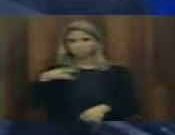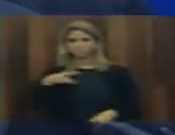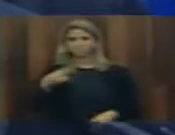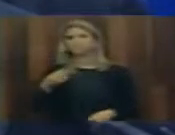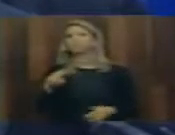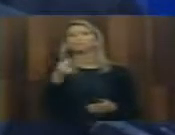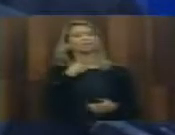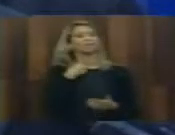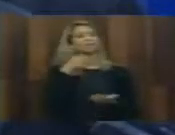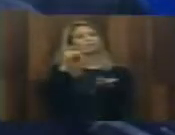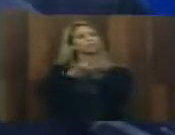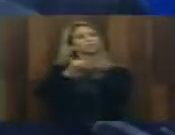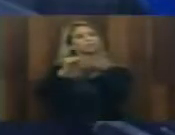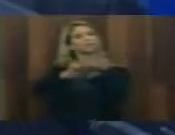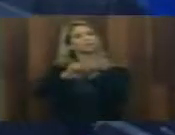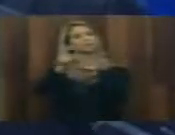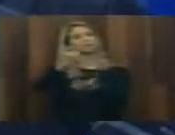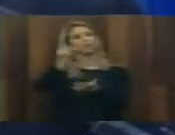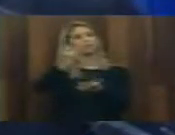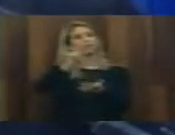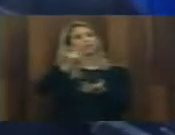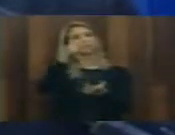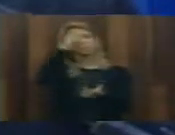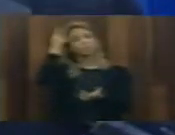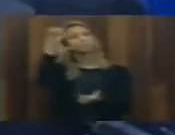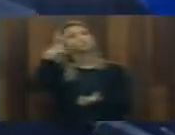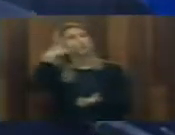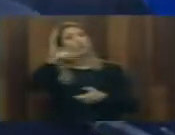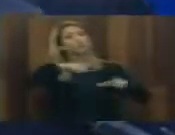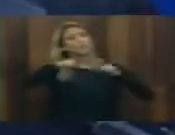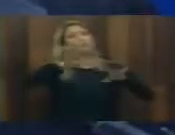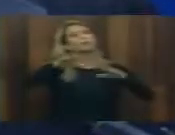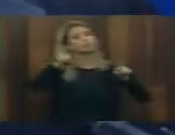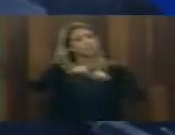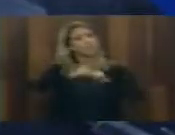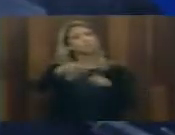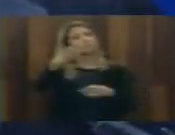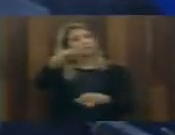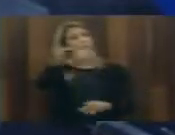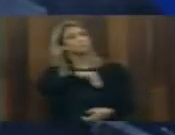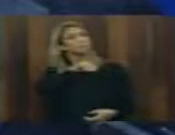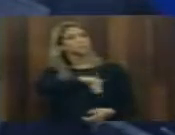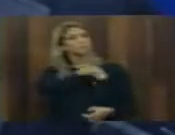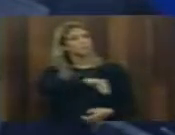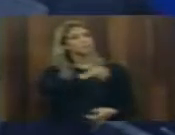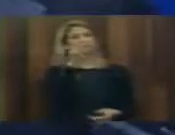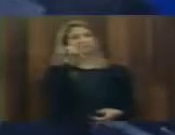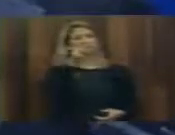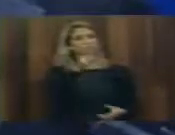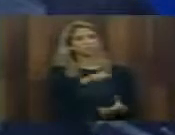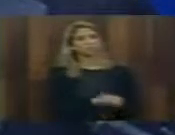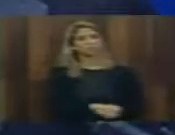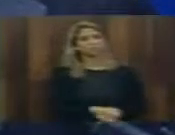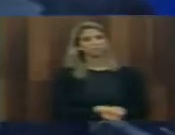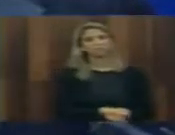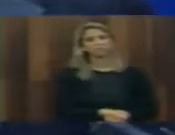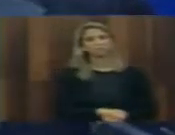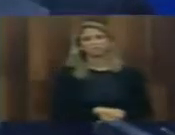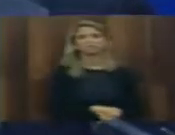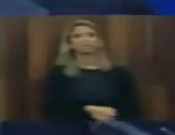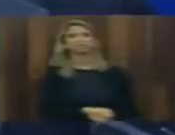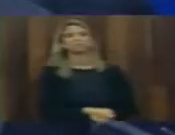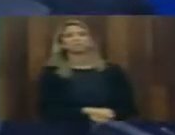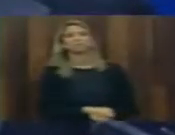dentro dos hospitais, não. Os funcionários querem trabalhar, mas querem receber também. Então, essa é a minha